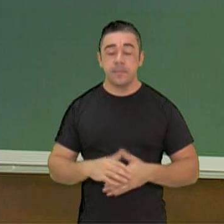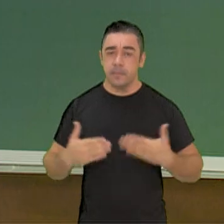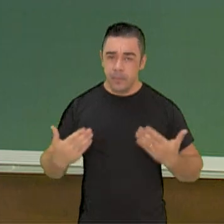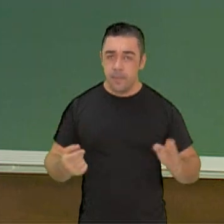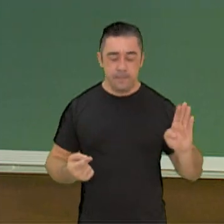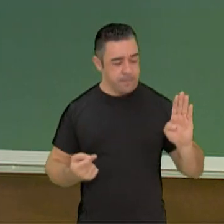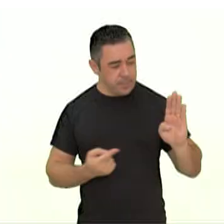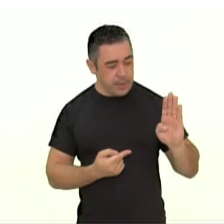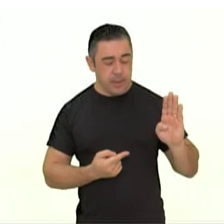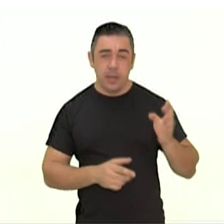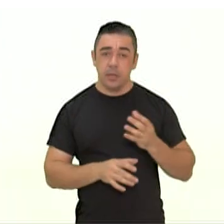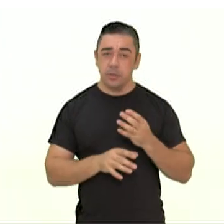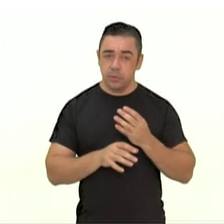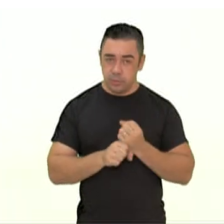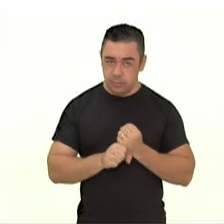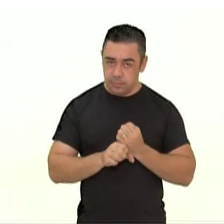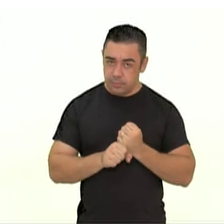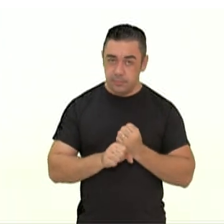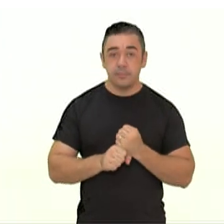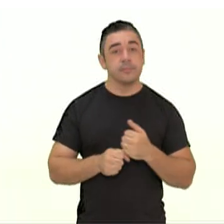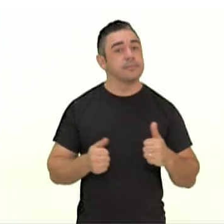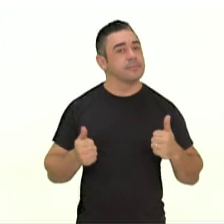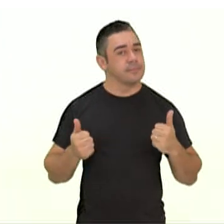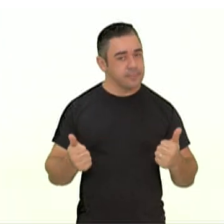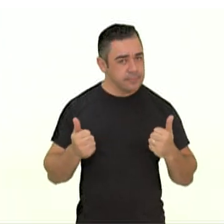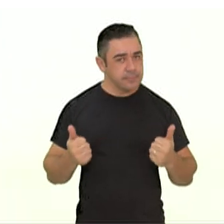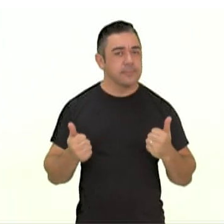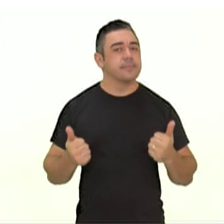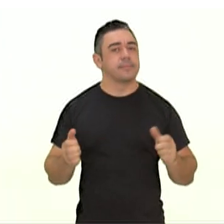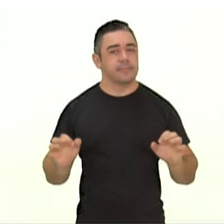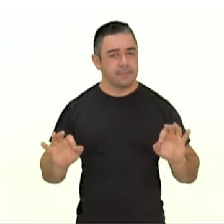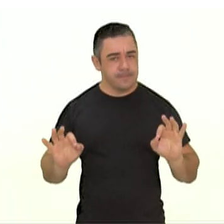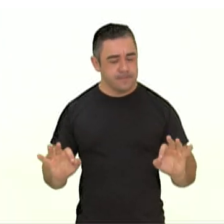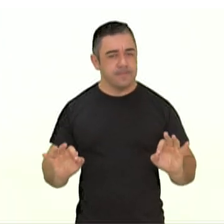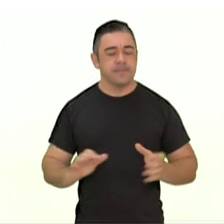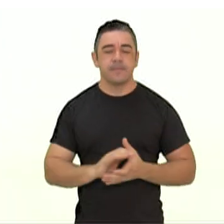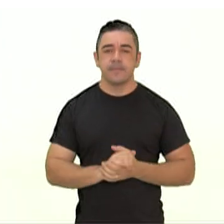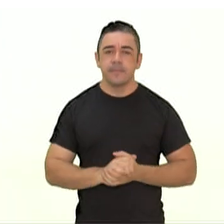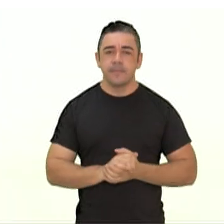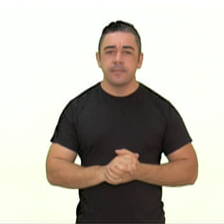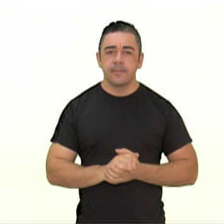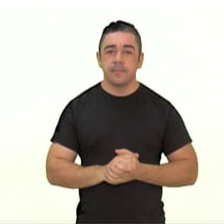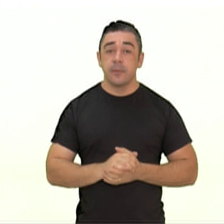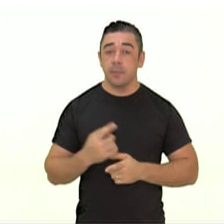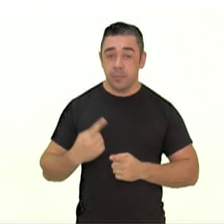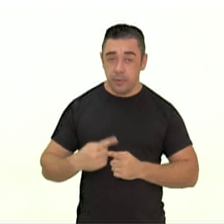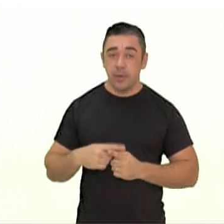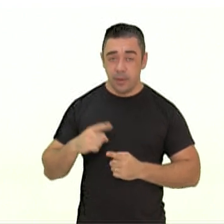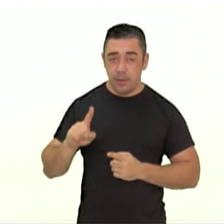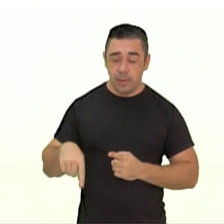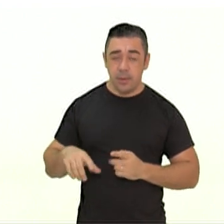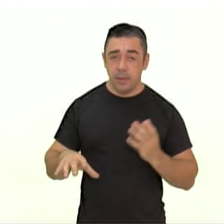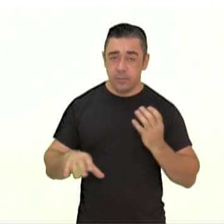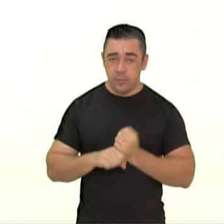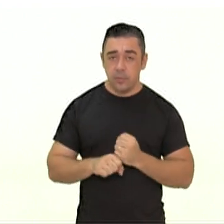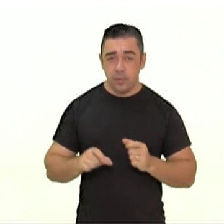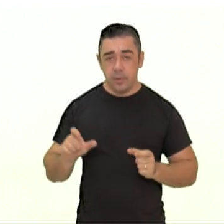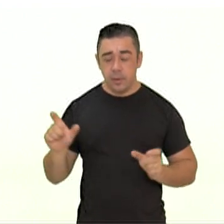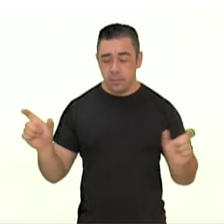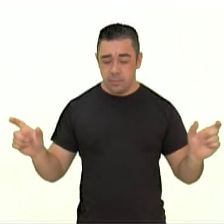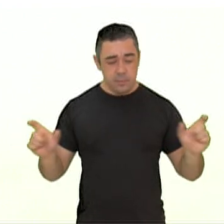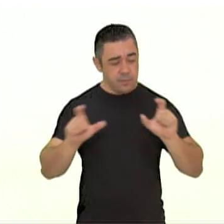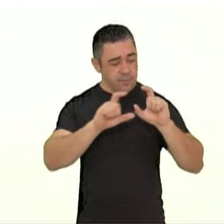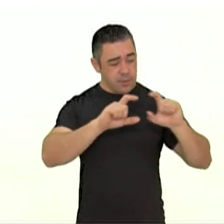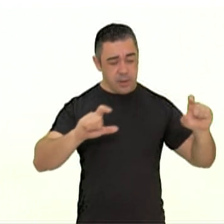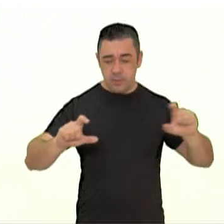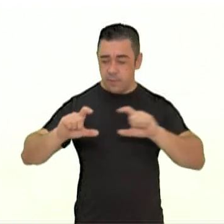Então, se você colocou a alternativa B, soma, você acertou, porque ela expressa soma ali.